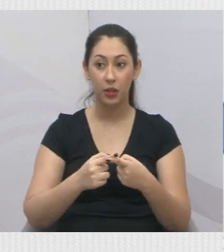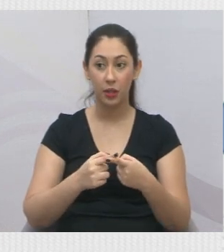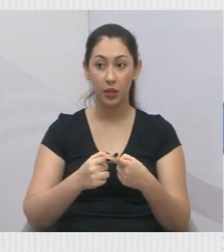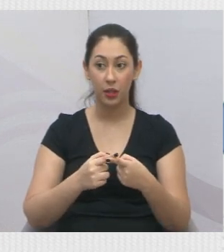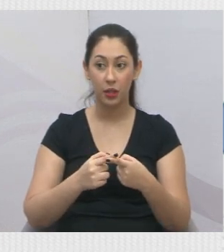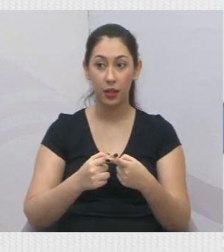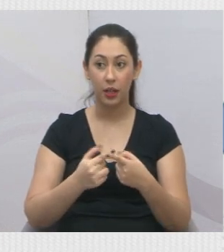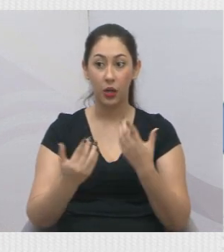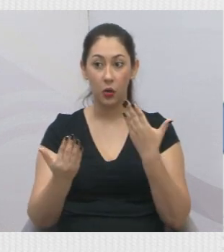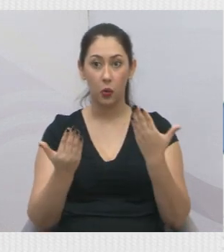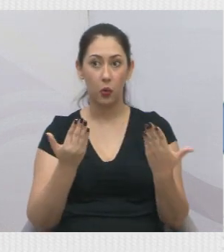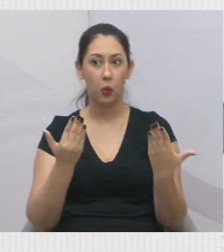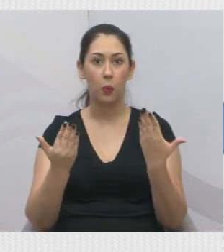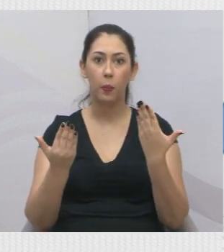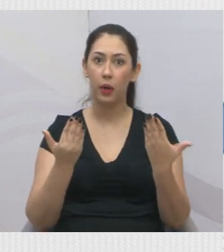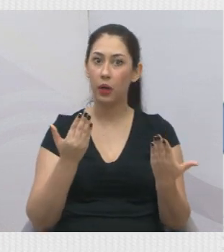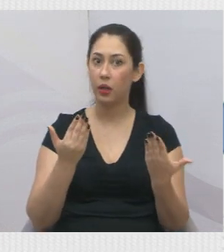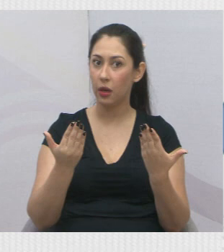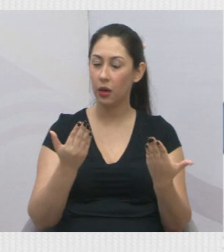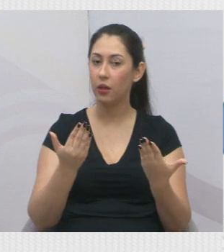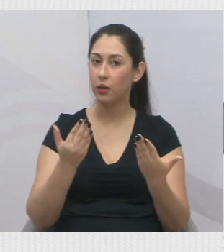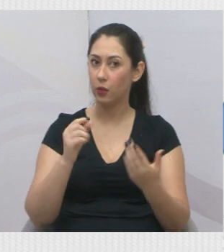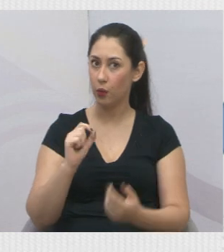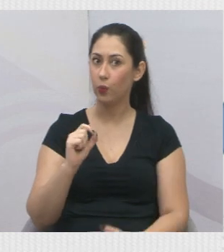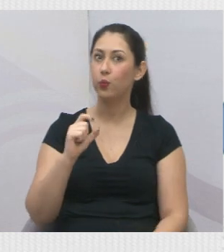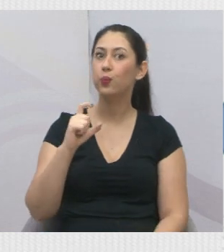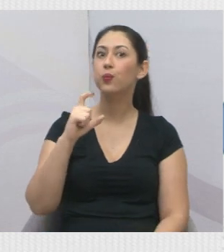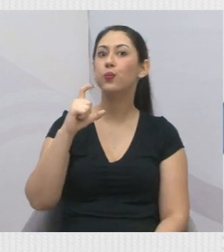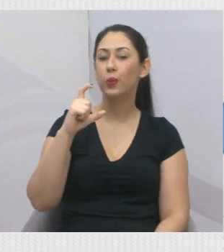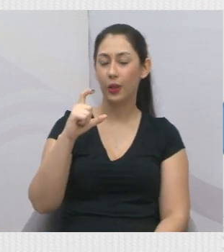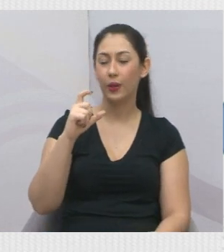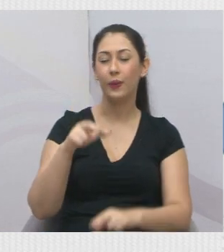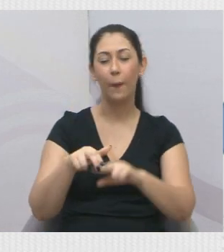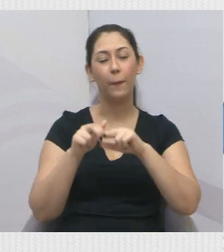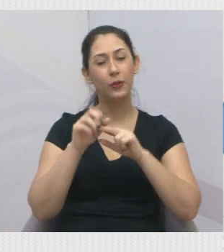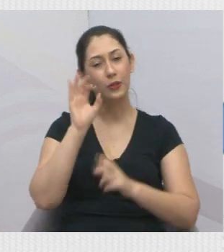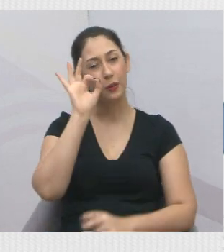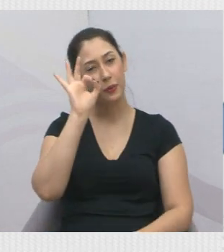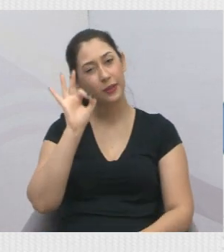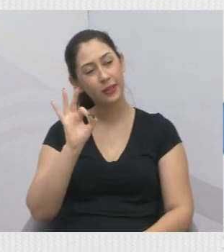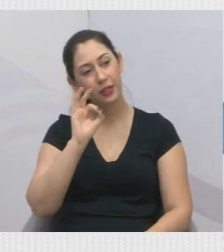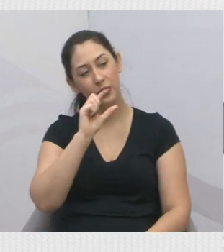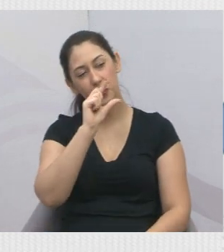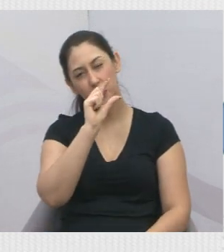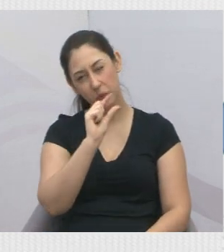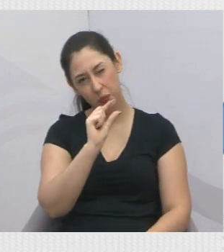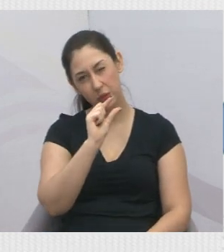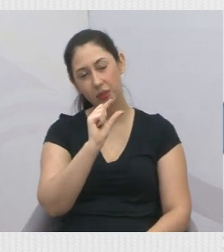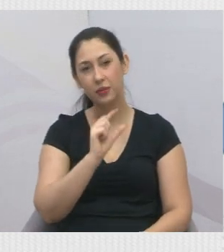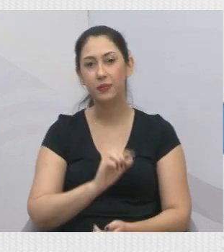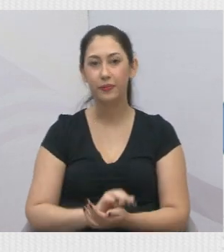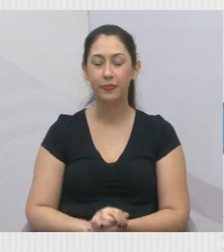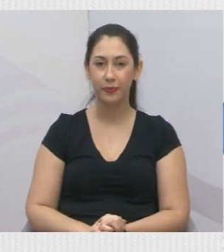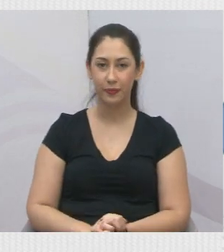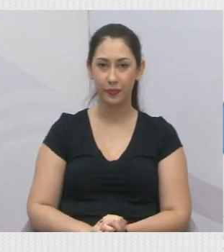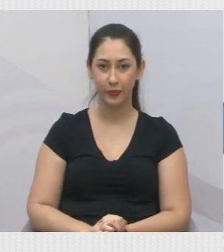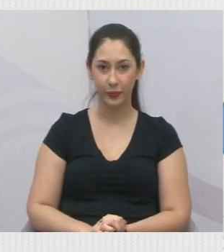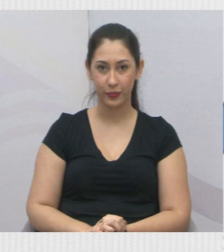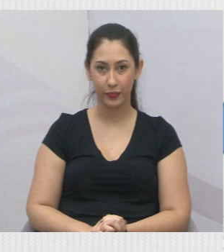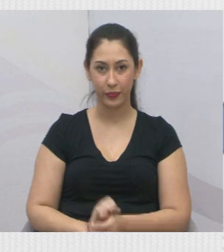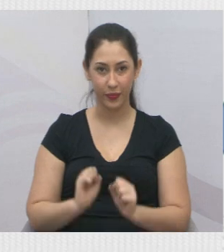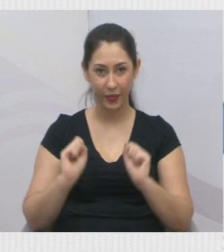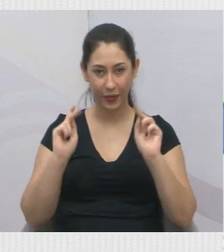para 963, tivemos um aumento considerável, por isso o percentual tem essa mudança de um ano para outro.